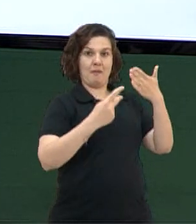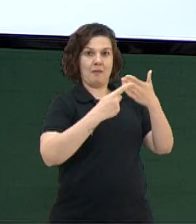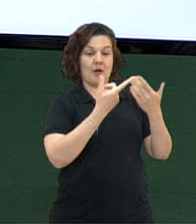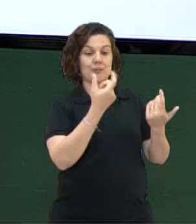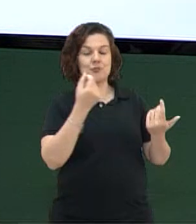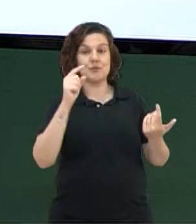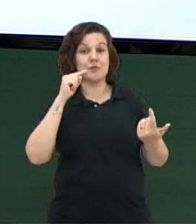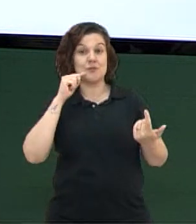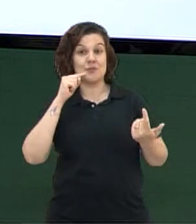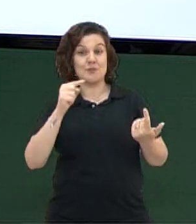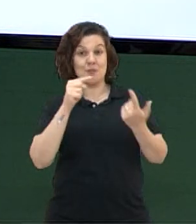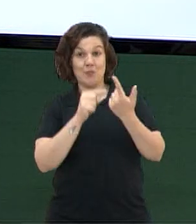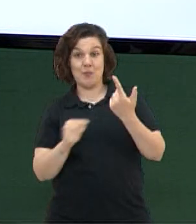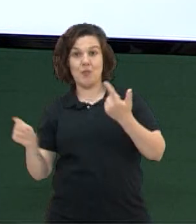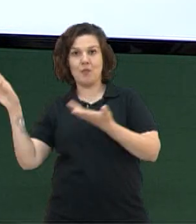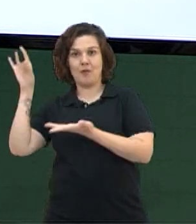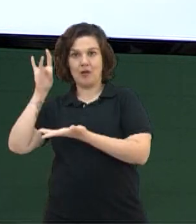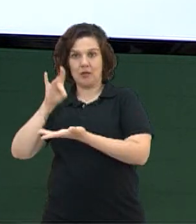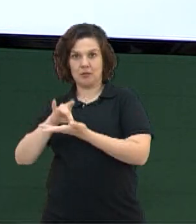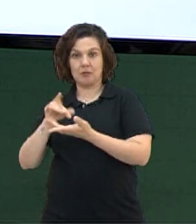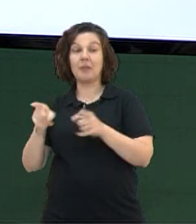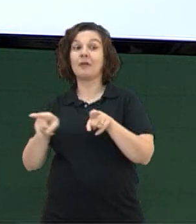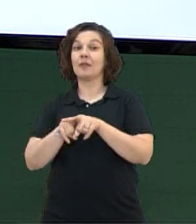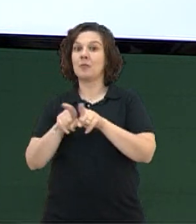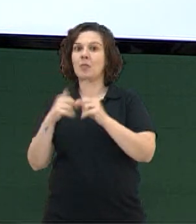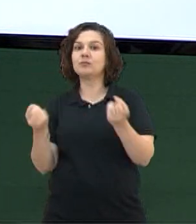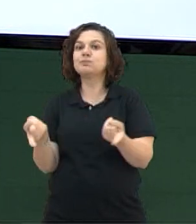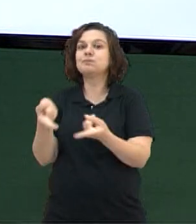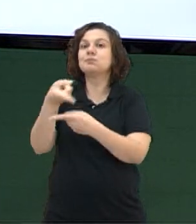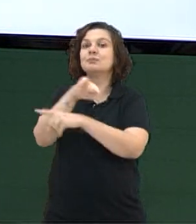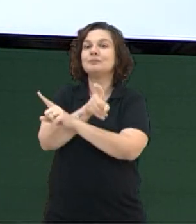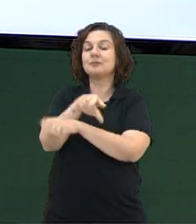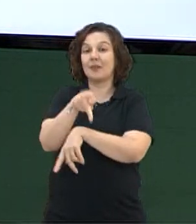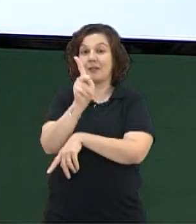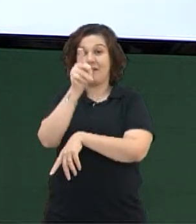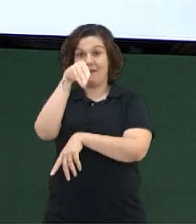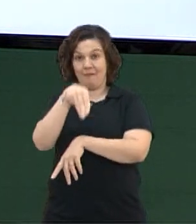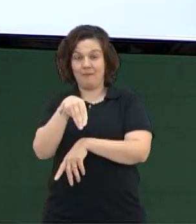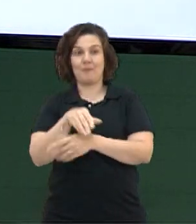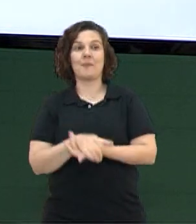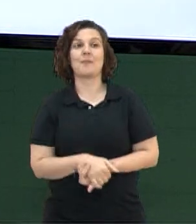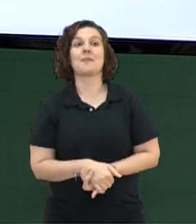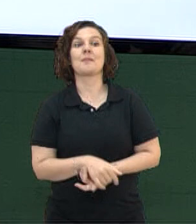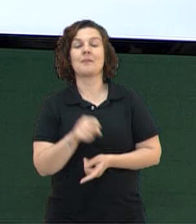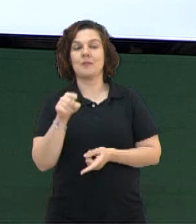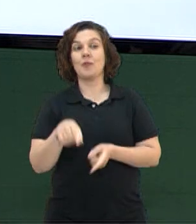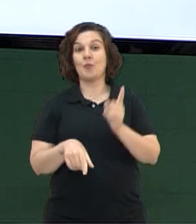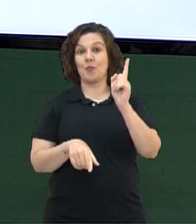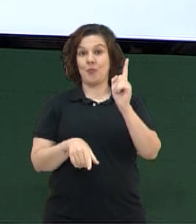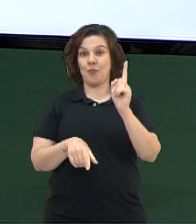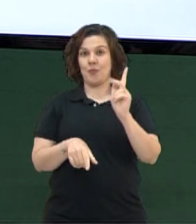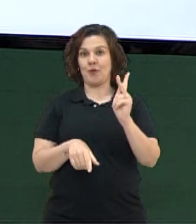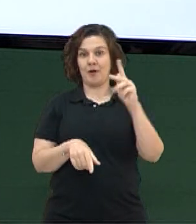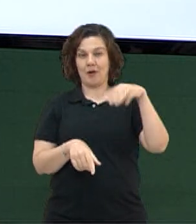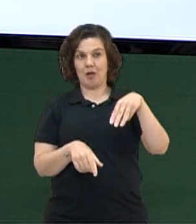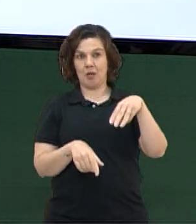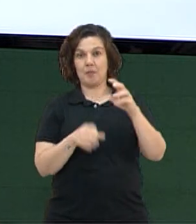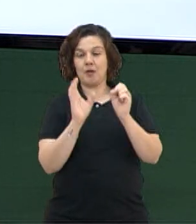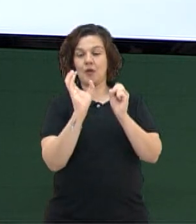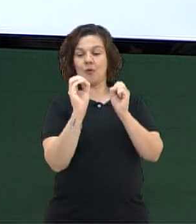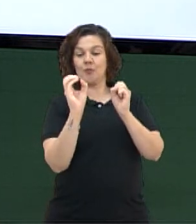posso transformar os 200 mil centímetros em quilômetros. Lembrando que 5